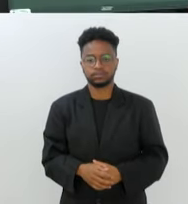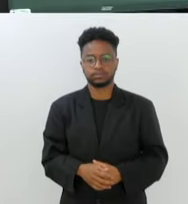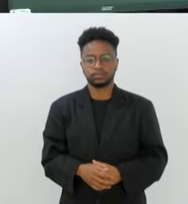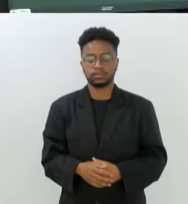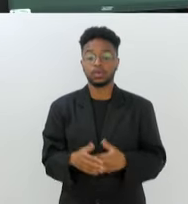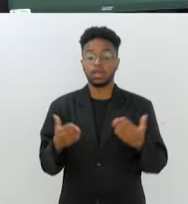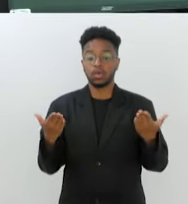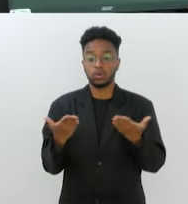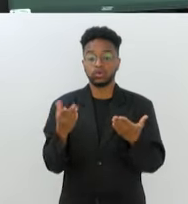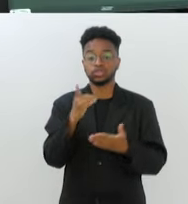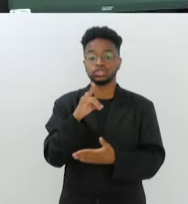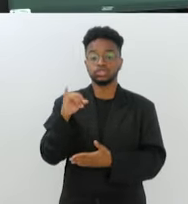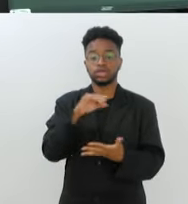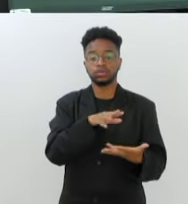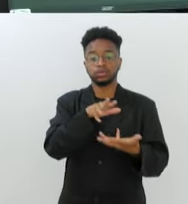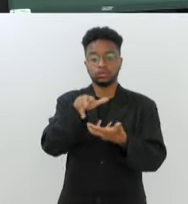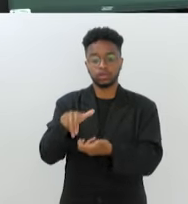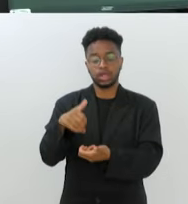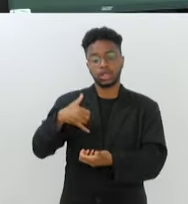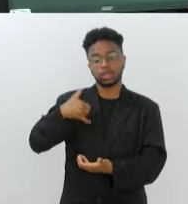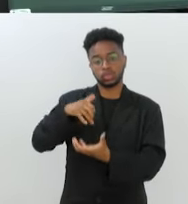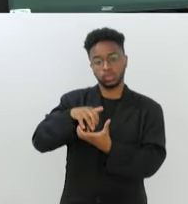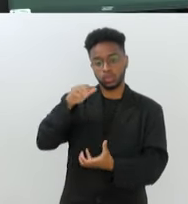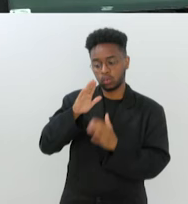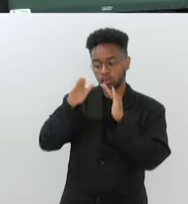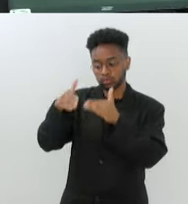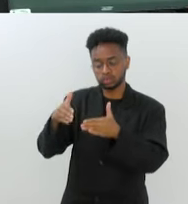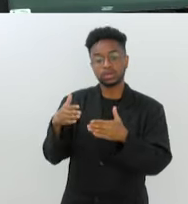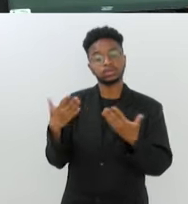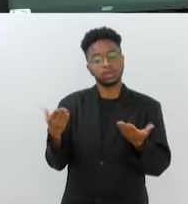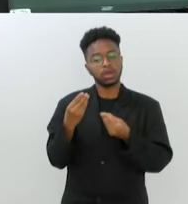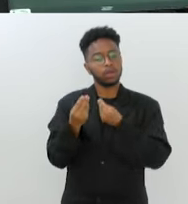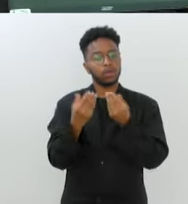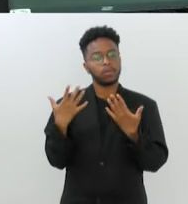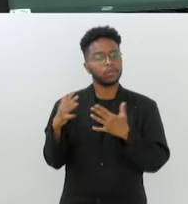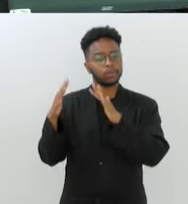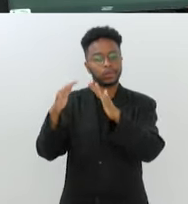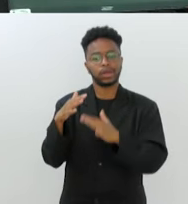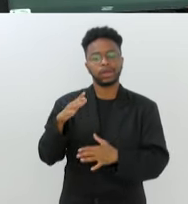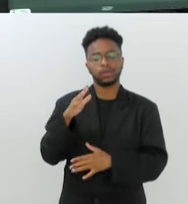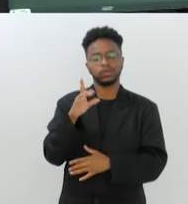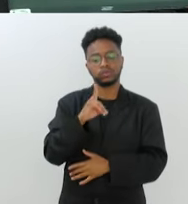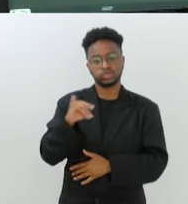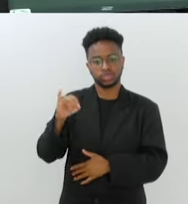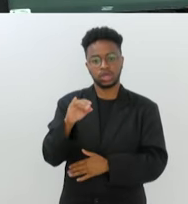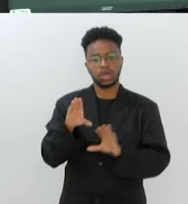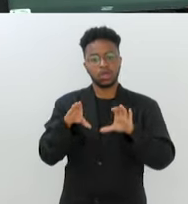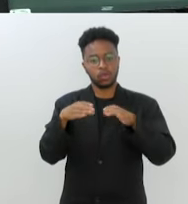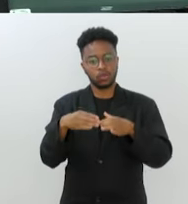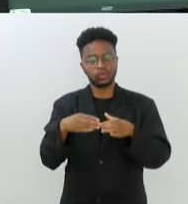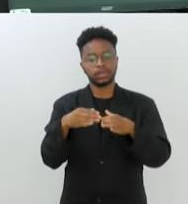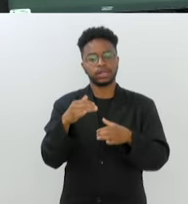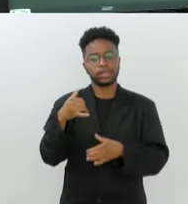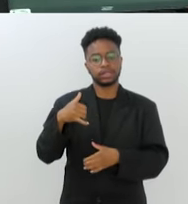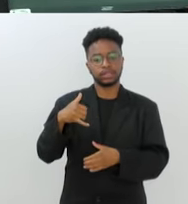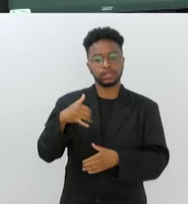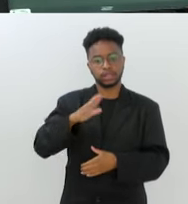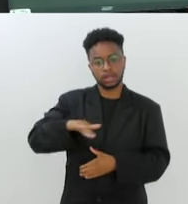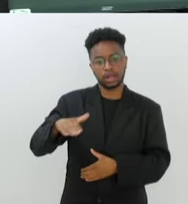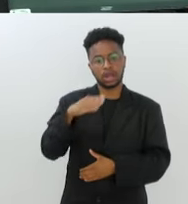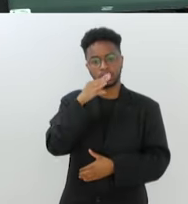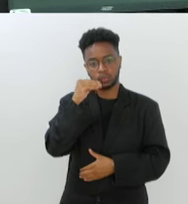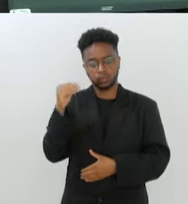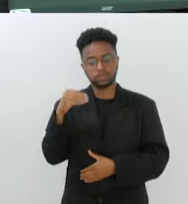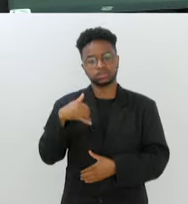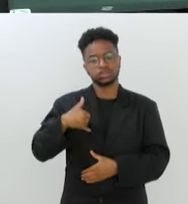E hoje é Dia Internacional do Idoso e, para comemorar a data, a Comissão da Criança, Adolescente e Idoso da Alerj promoveu nesta